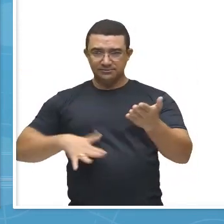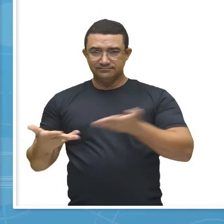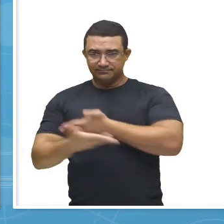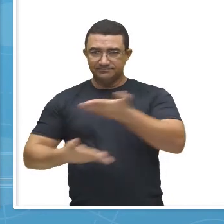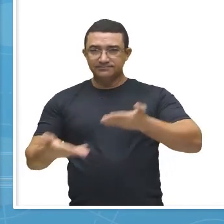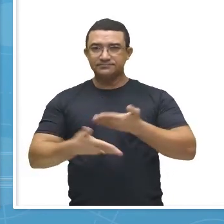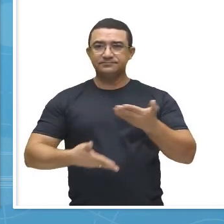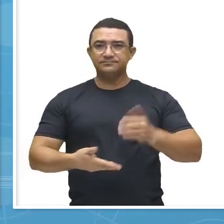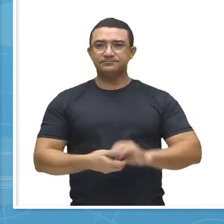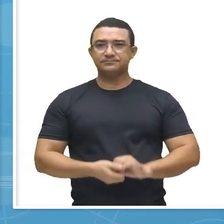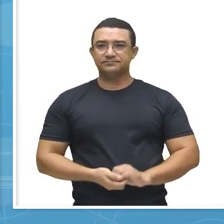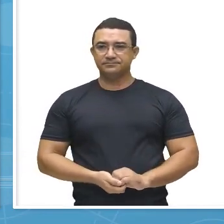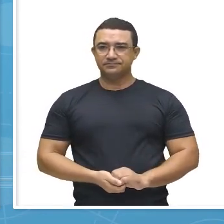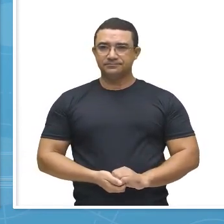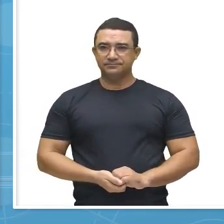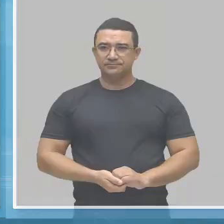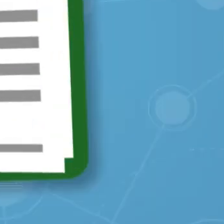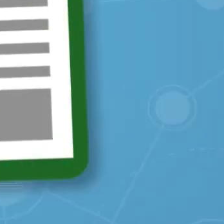você.